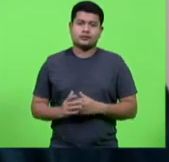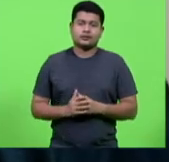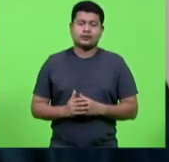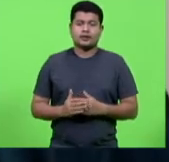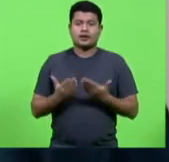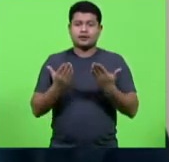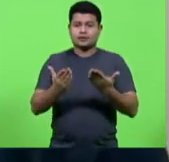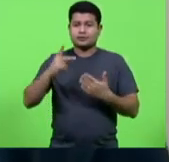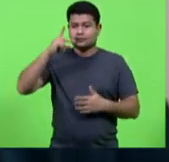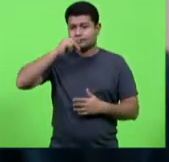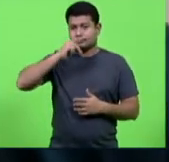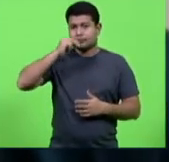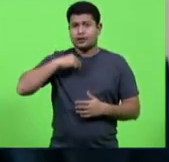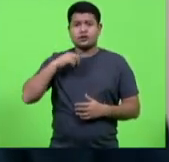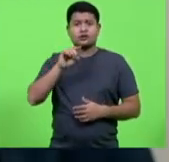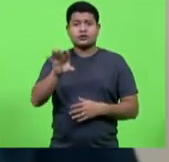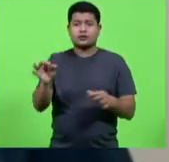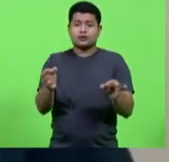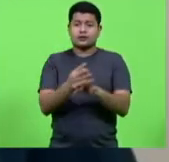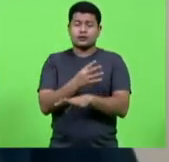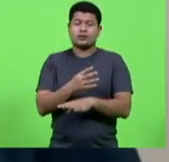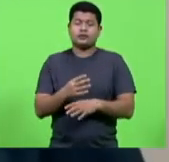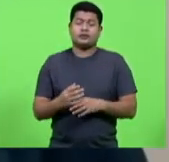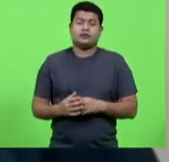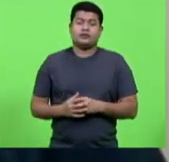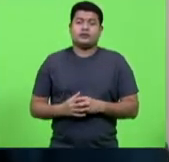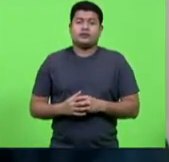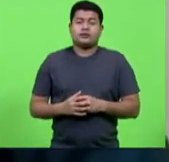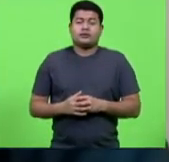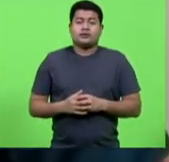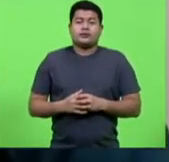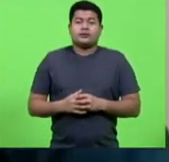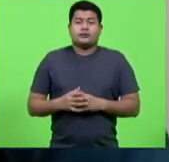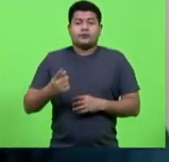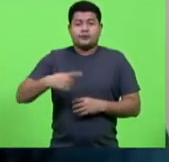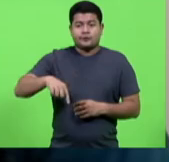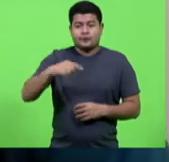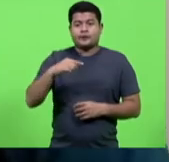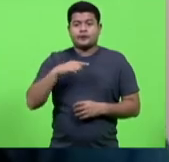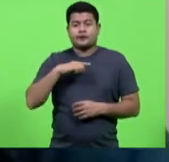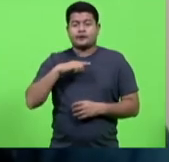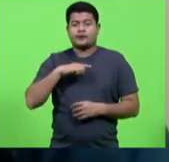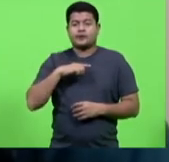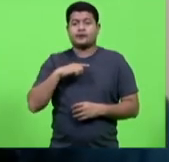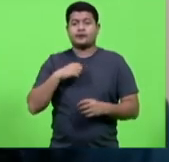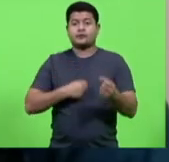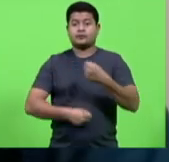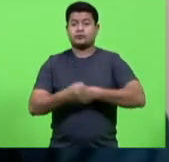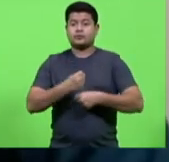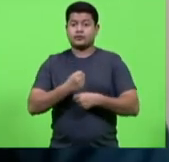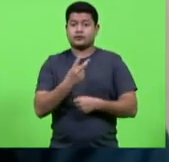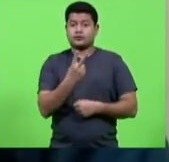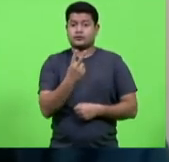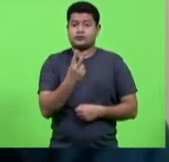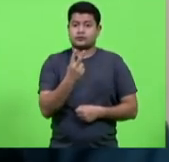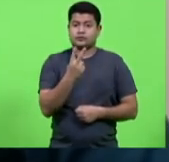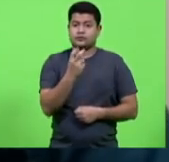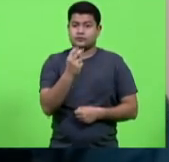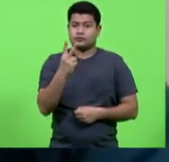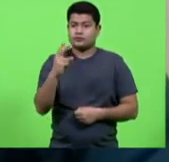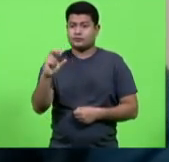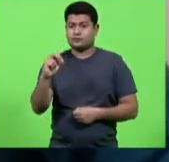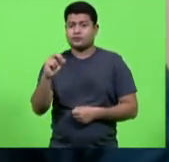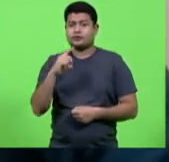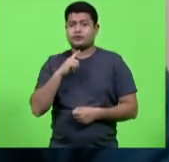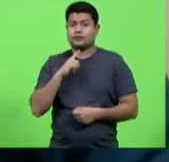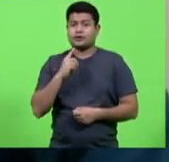Nunes. Só para encerrar, né? Nós tivemos no ano passado mais de 13